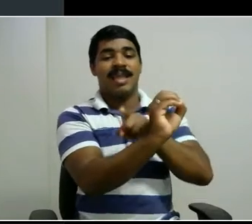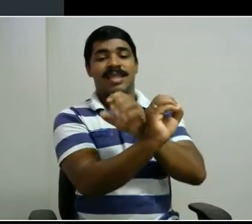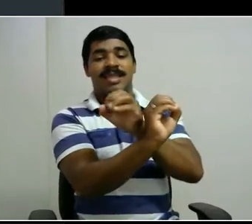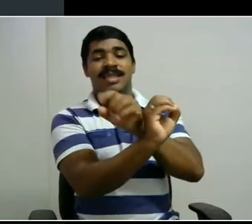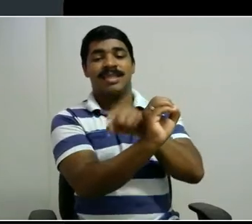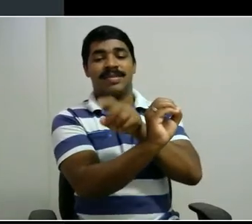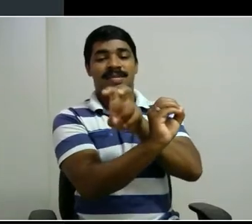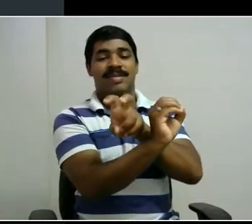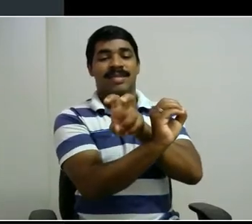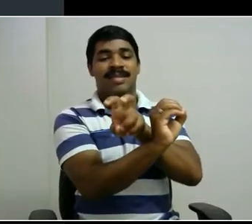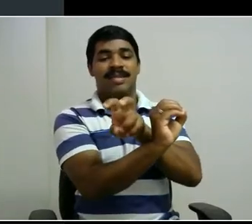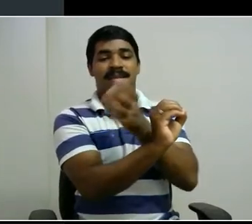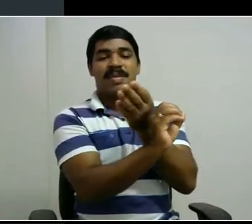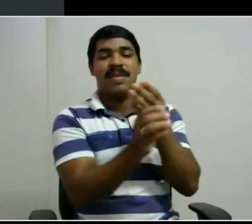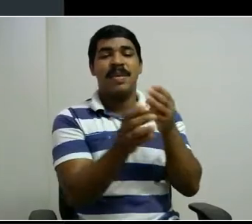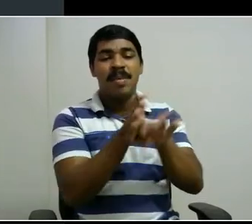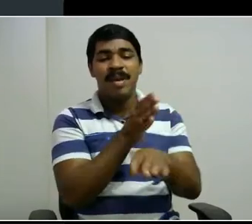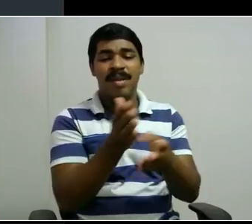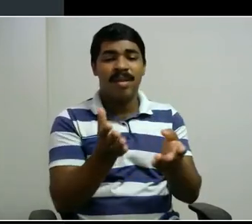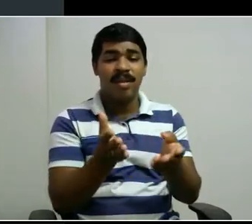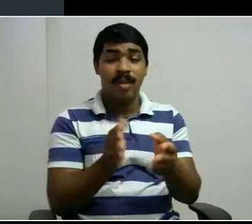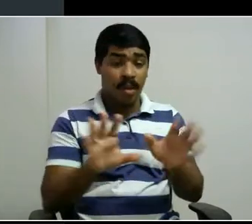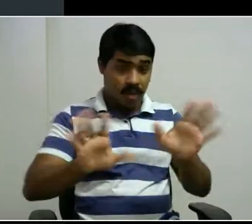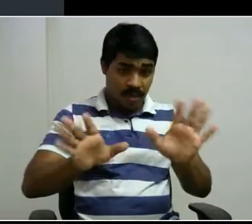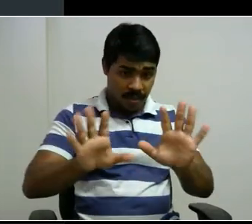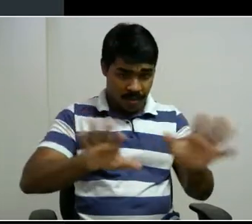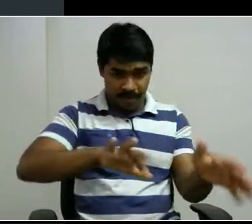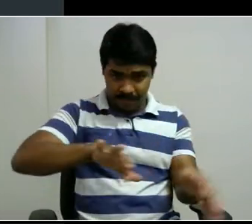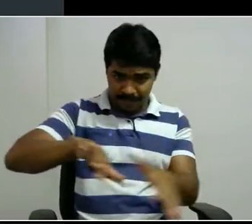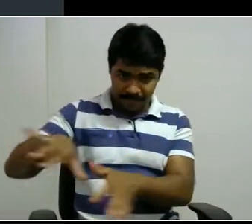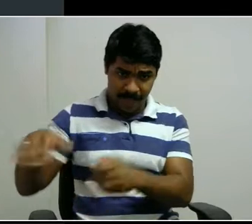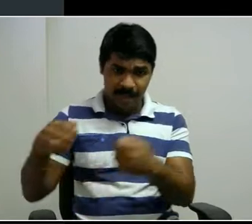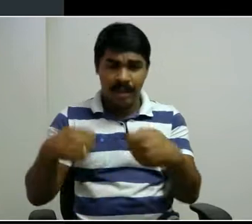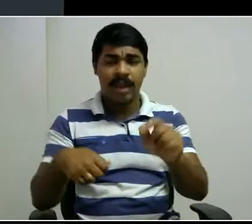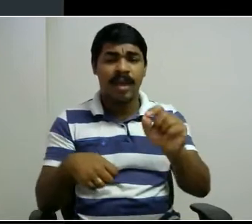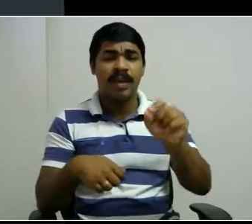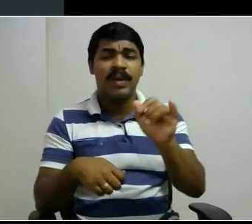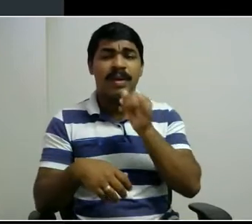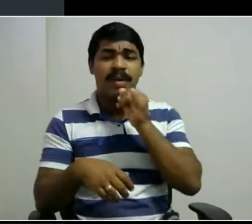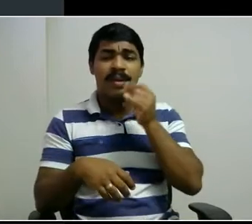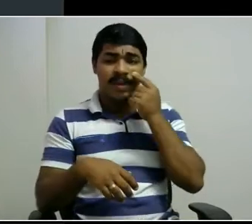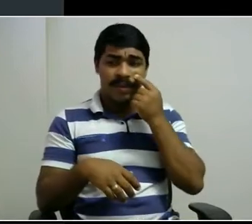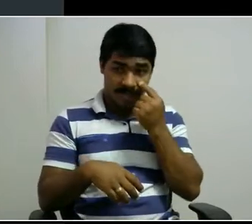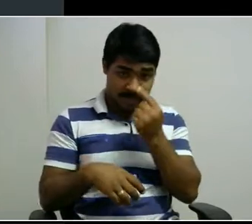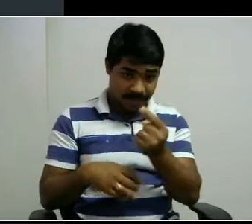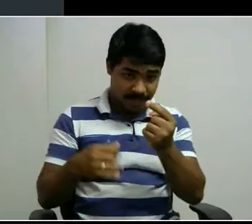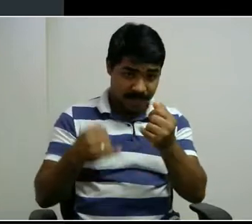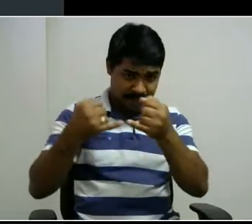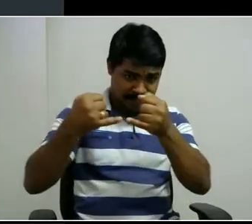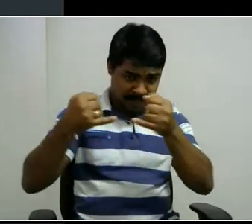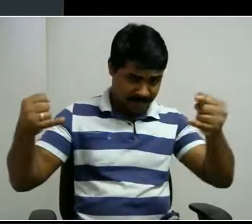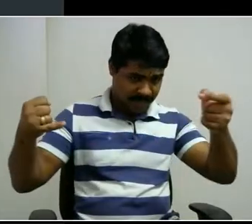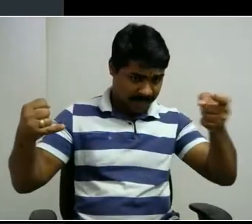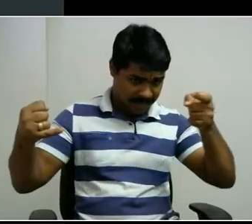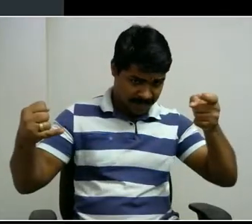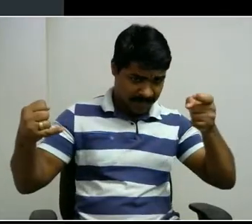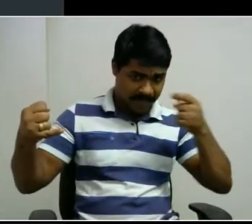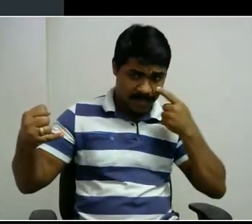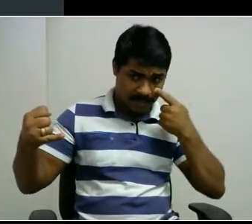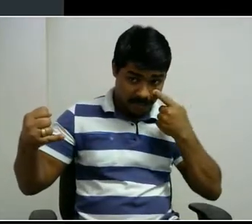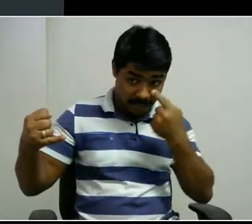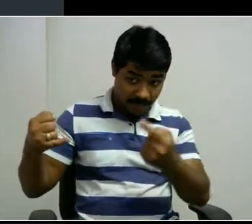que é o estudo do sinal da função? Ele te fala em relação a valores. Ó. Você vai olhar para cá, ó, para o eixo x, quer dizer, a